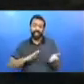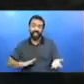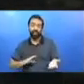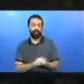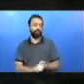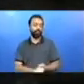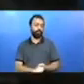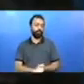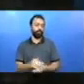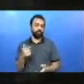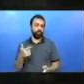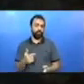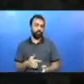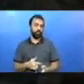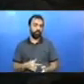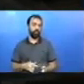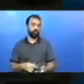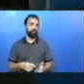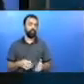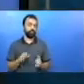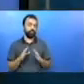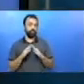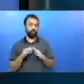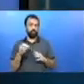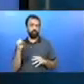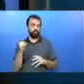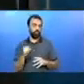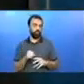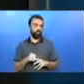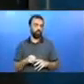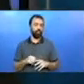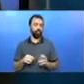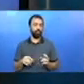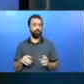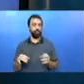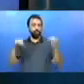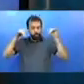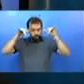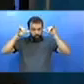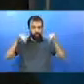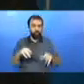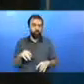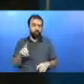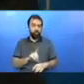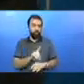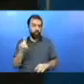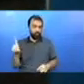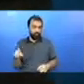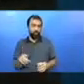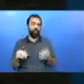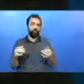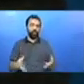tarefa. A segunda tarefa vai ser em casa 8. Vejam comigo. O dia do Bumba Meu Boi. A festa do boi é tão importante para